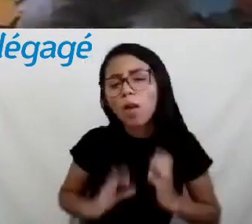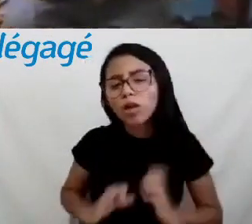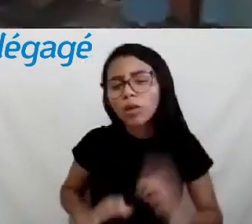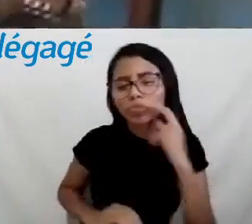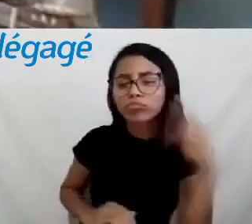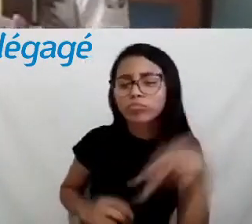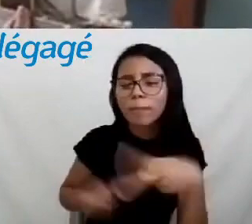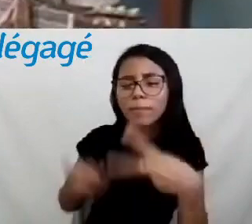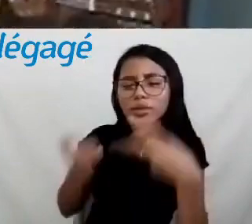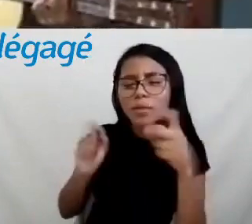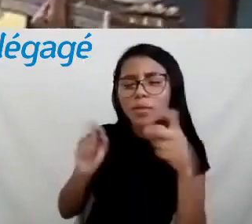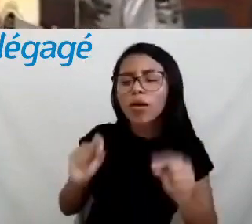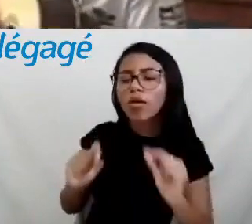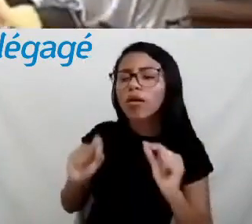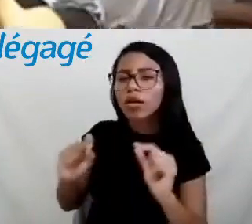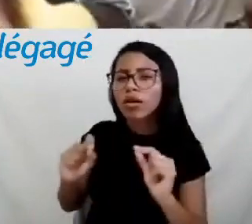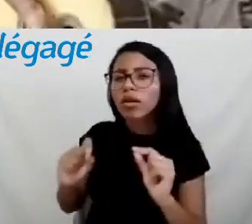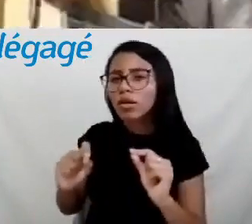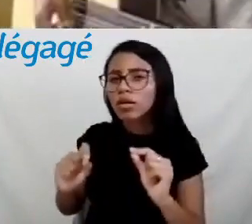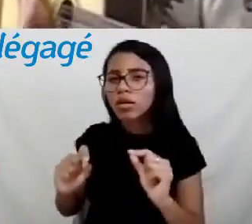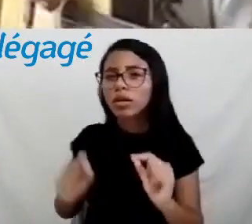fazer aquele registro